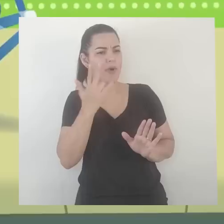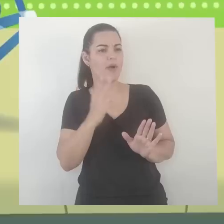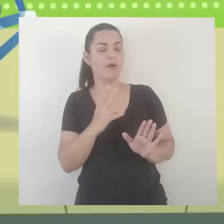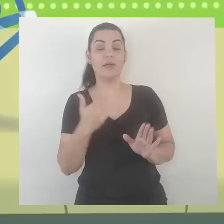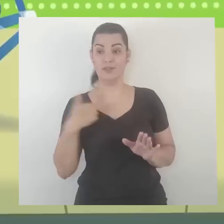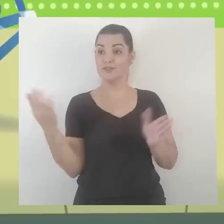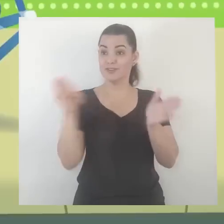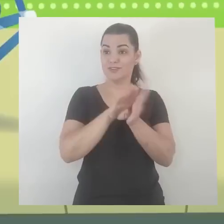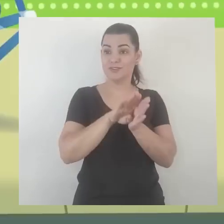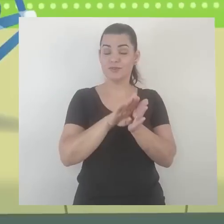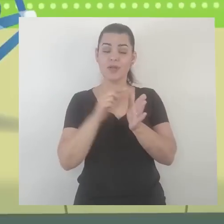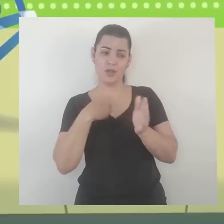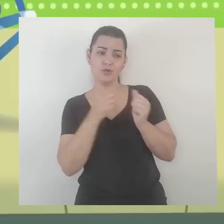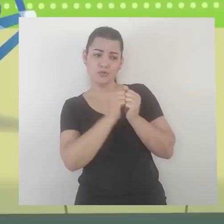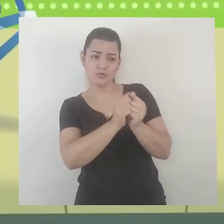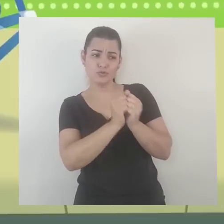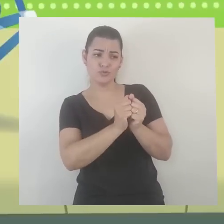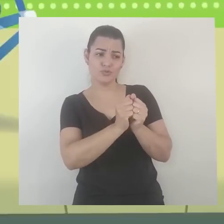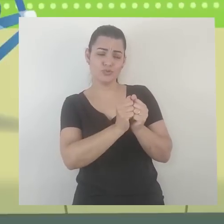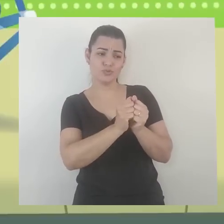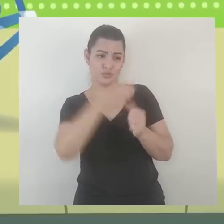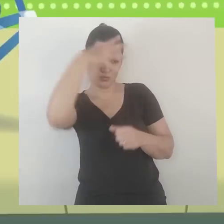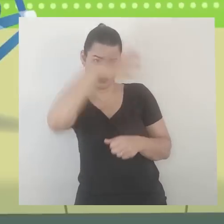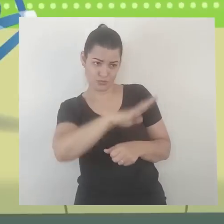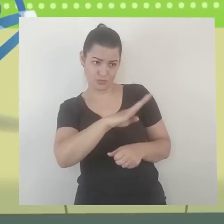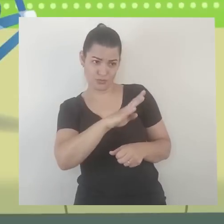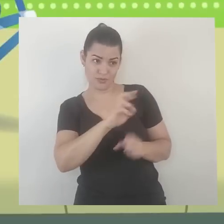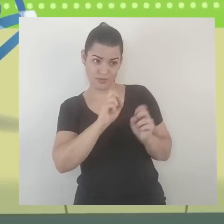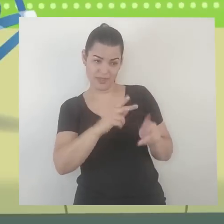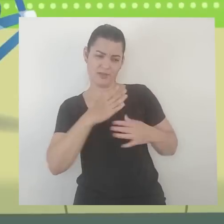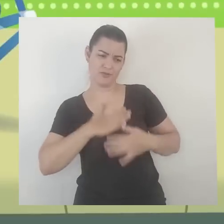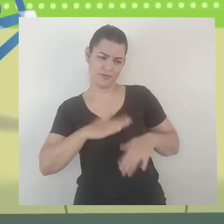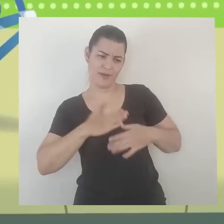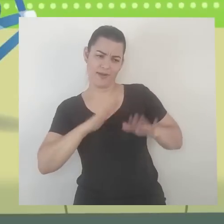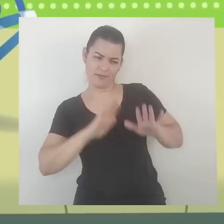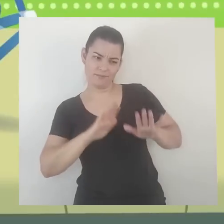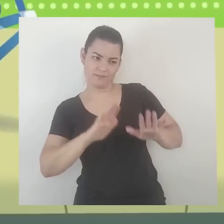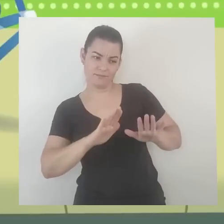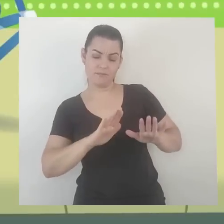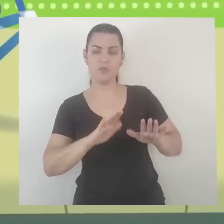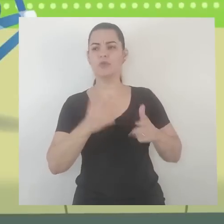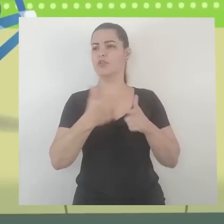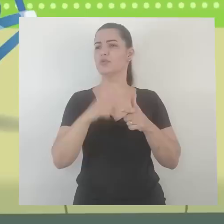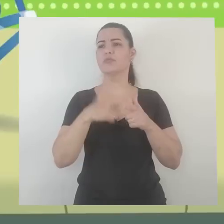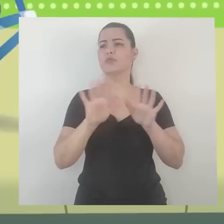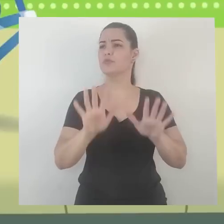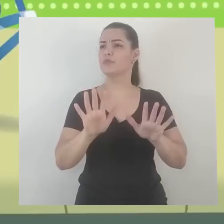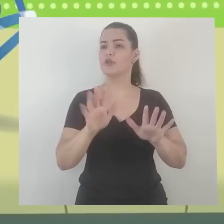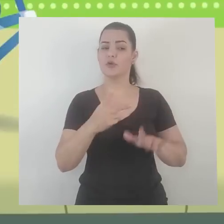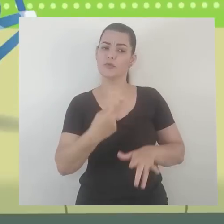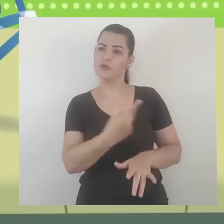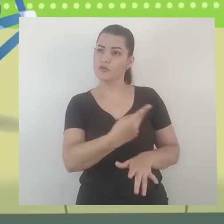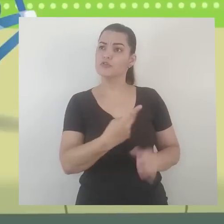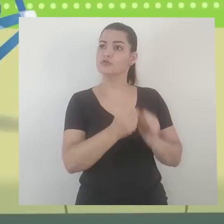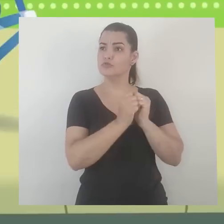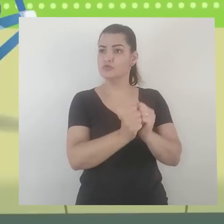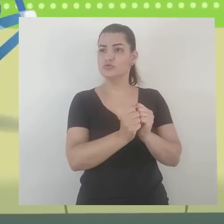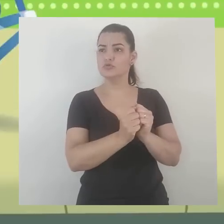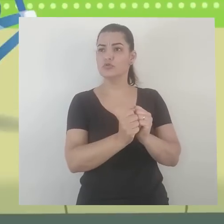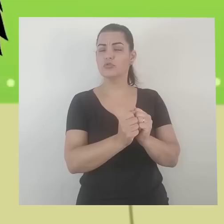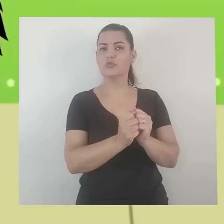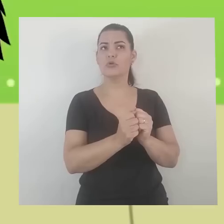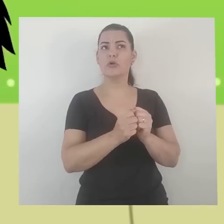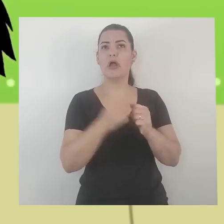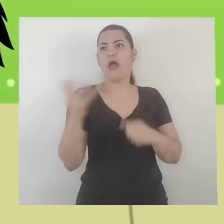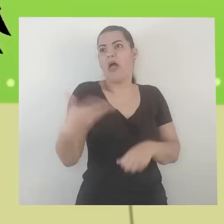cheguei! Eu vou mais devagar com você, Júpiter, ok? Pode ir, Luna. Eu e Júpiter não estamos com pressa, né,